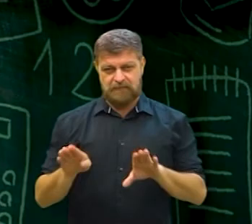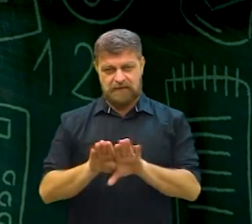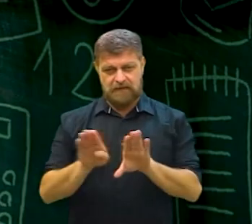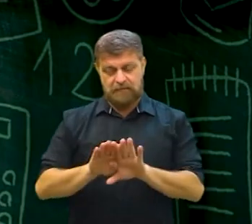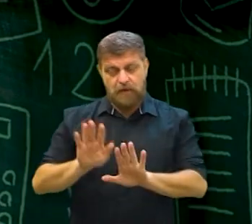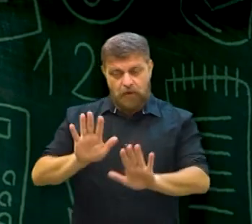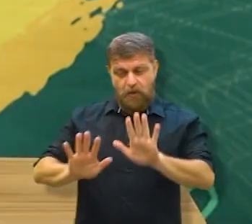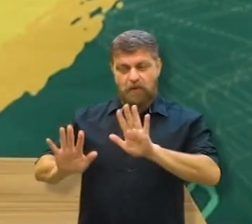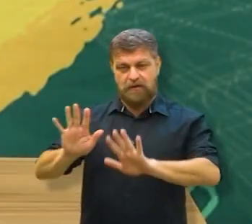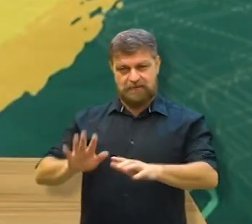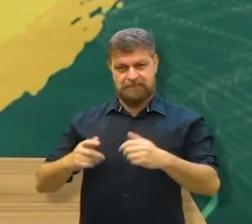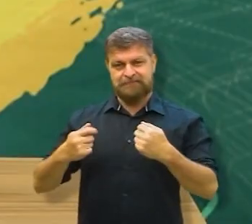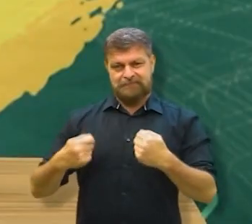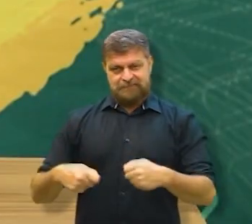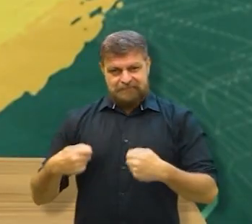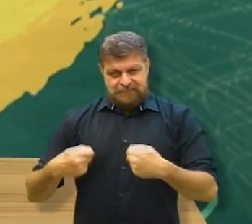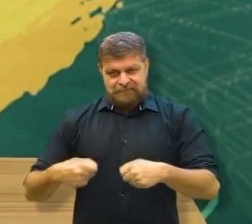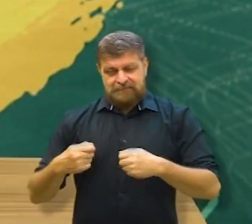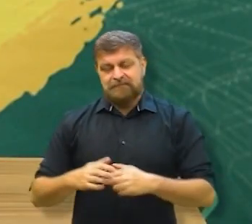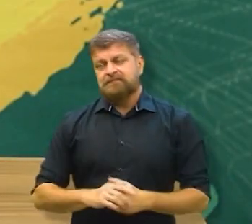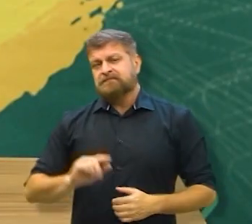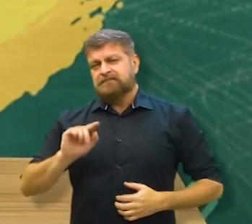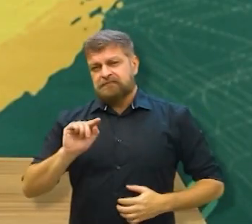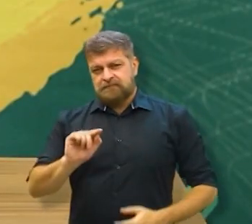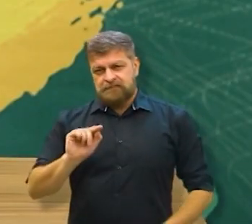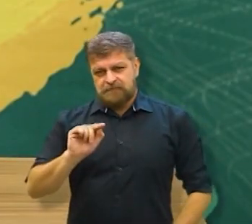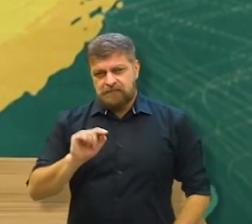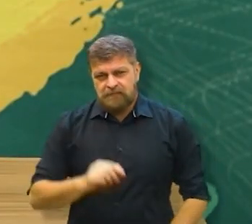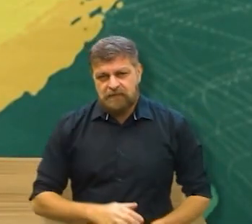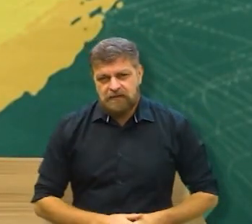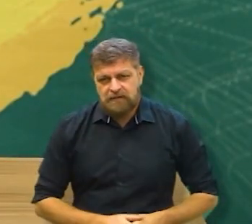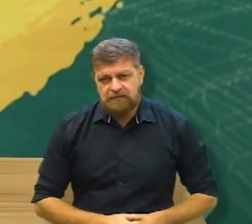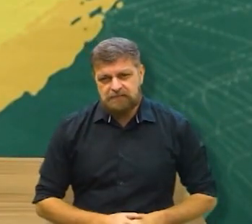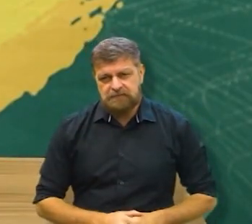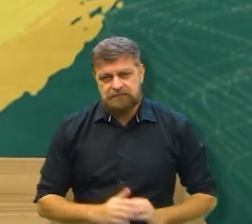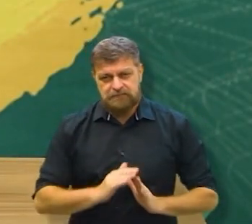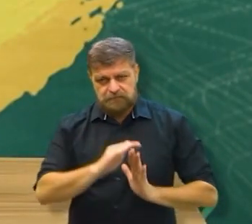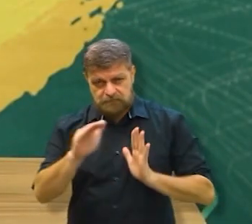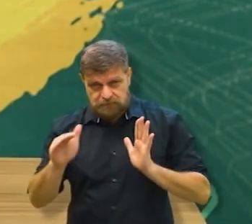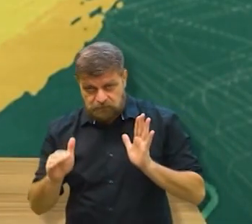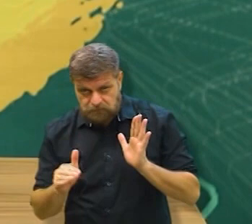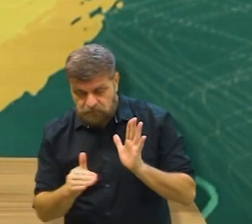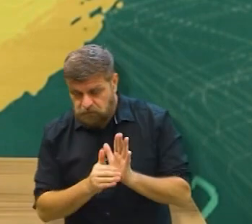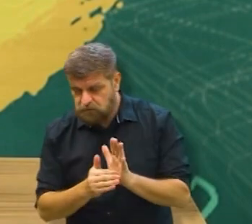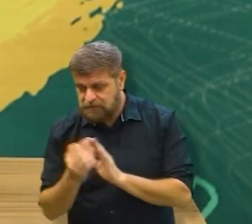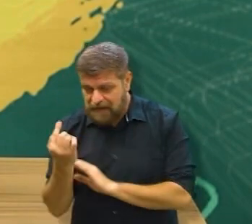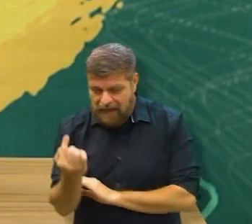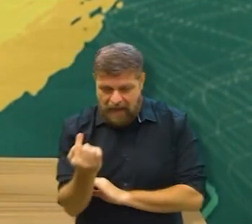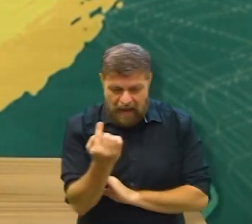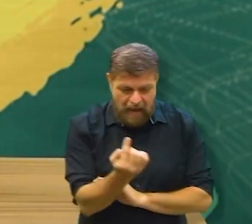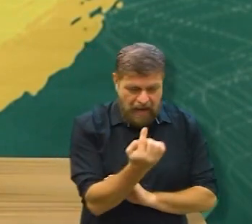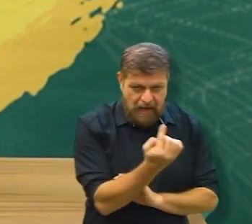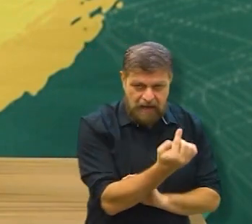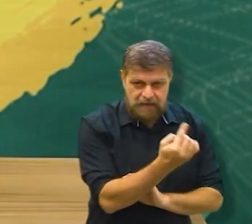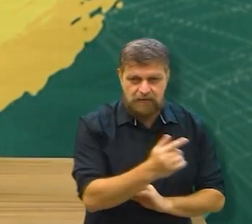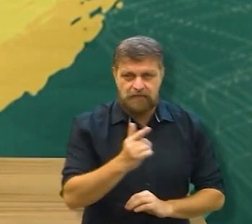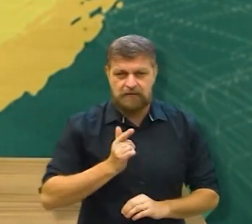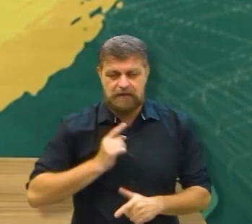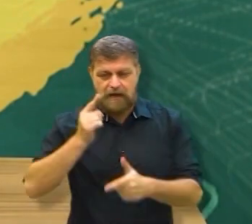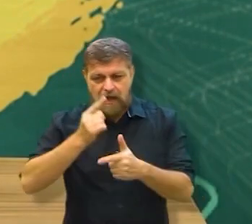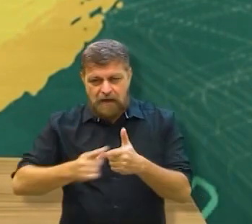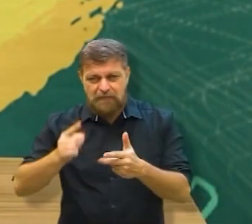Inclusive é preciso ter cuidados, não é, para que todos nós, não é, possamos, de